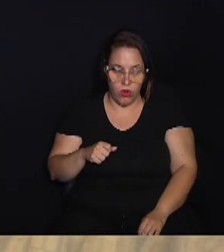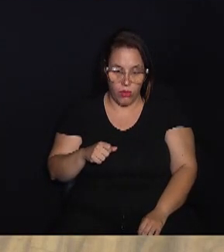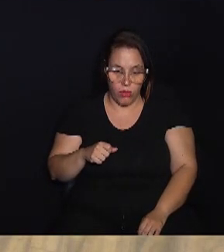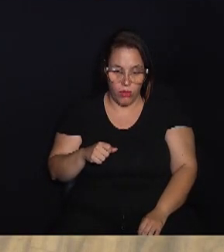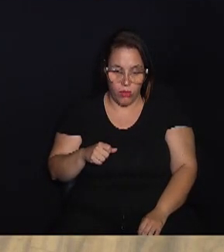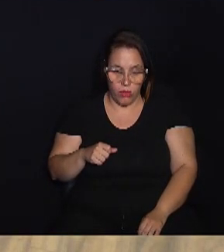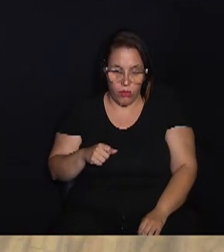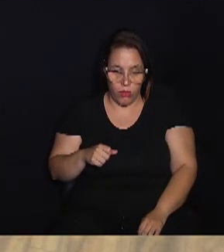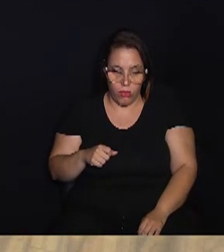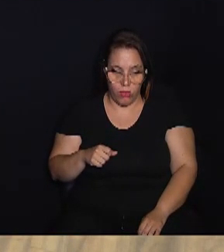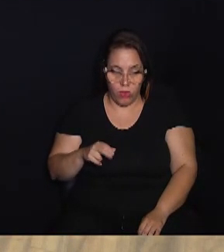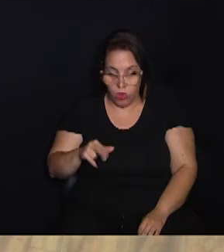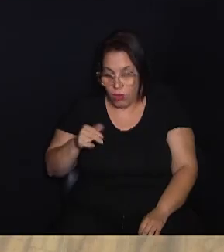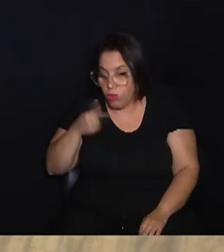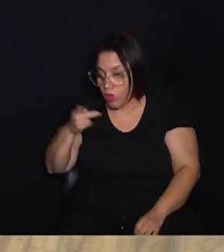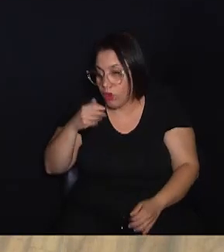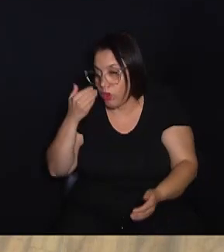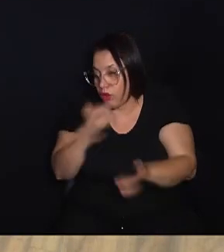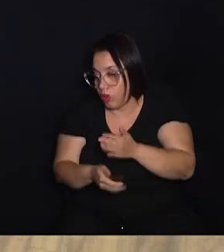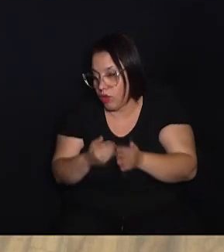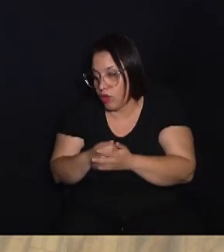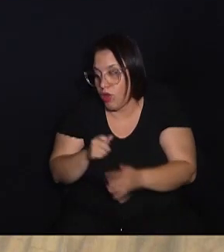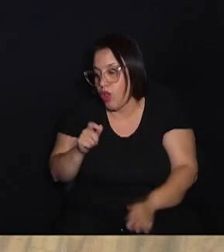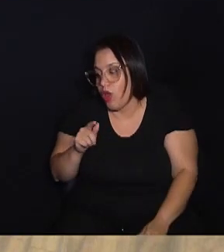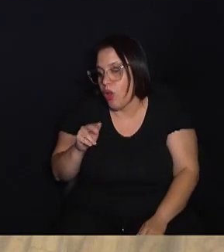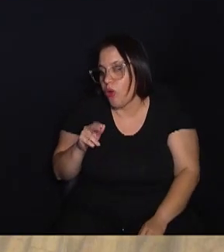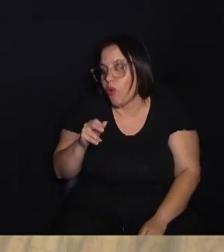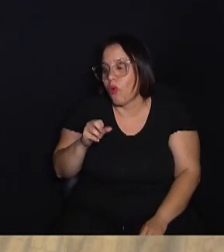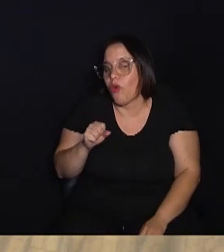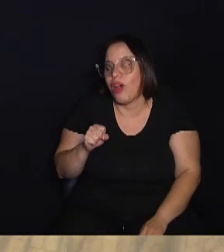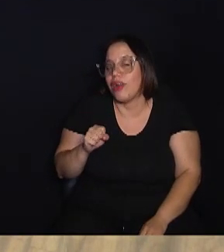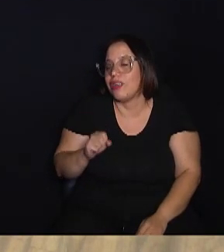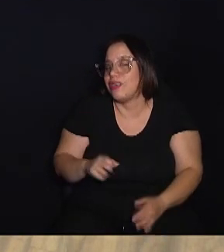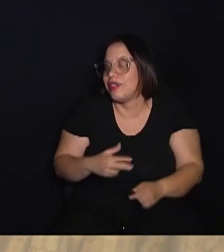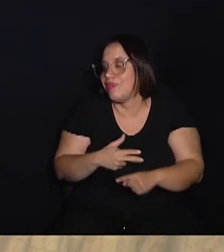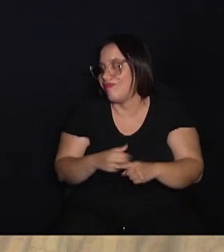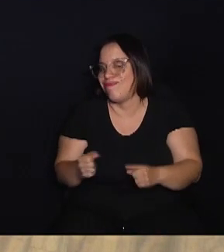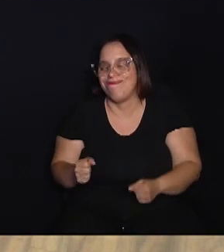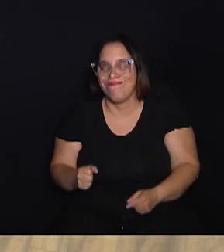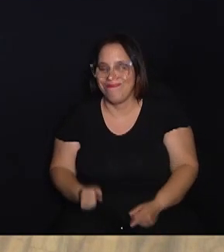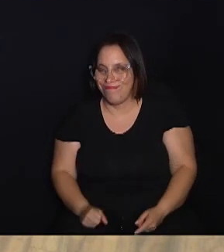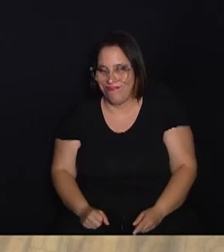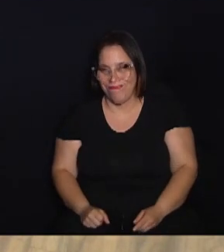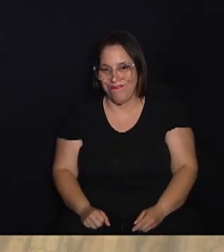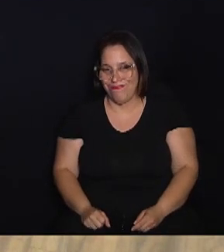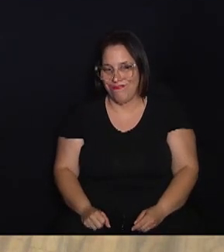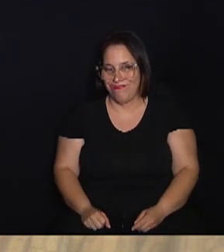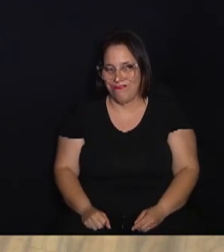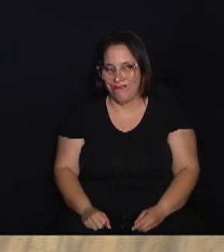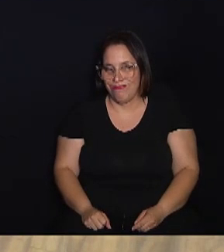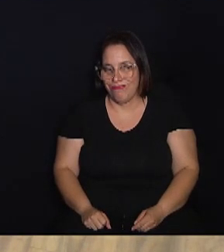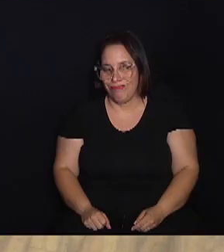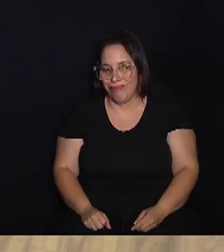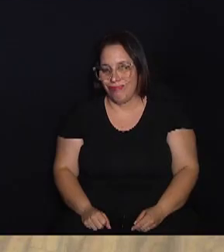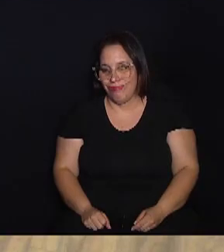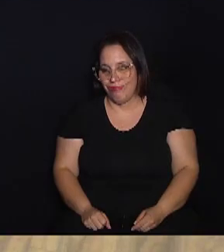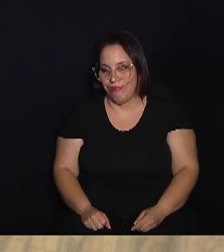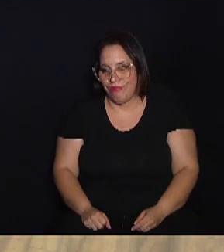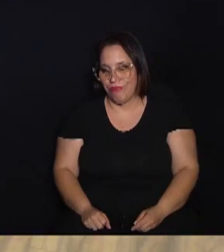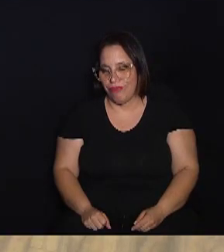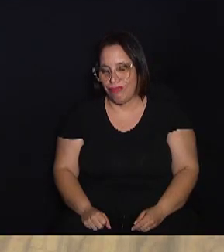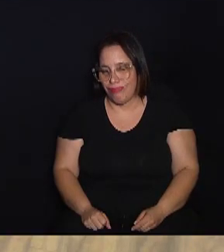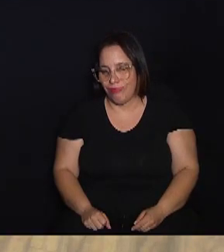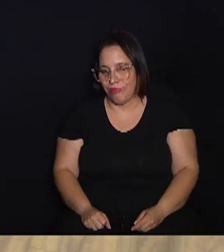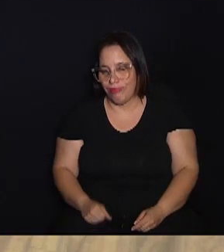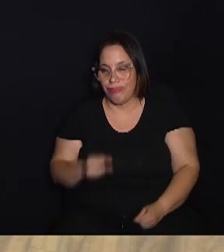vai perder, ele sempre fala que você quase ganhou. Esse é a mecânica. Ufa! Cadê? Essa é a mecânica. E